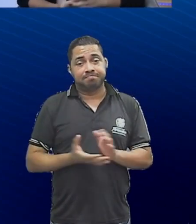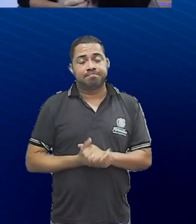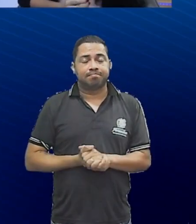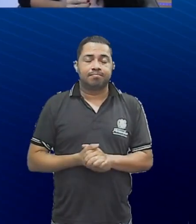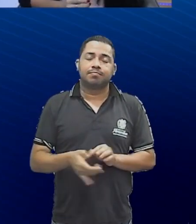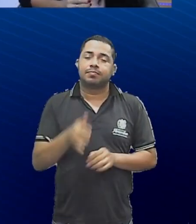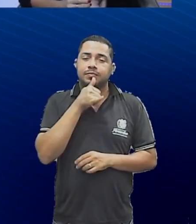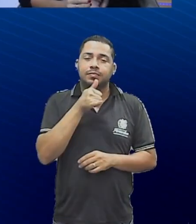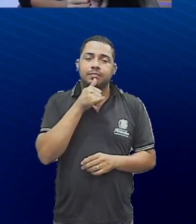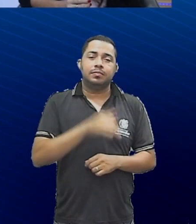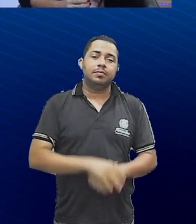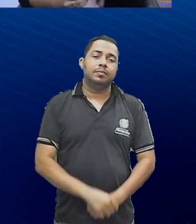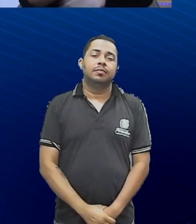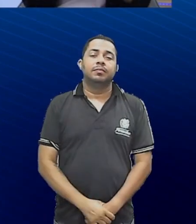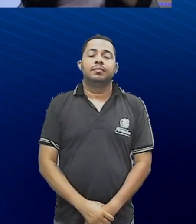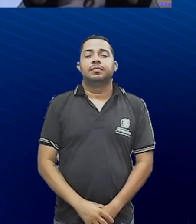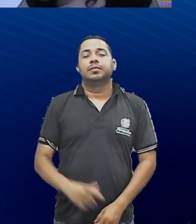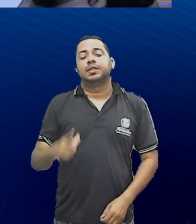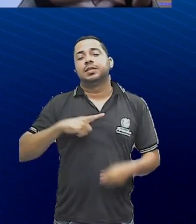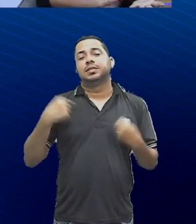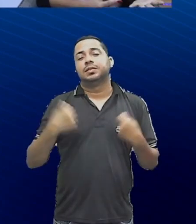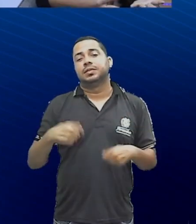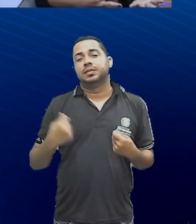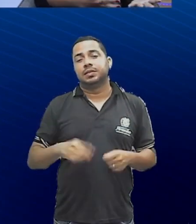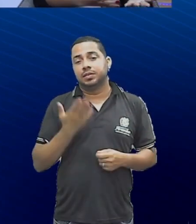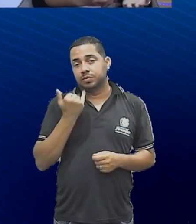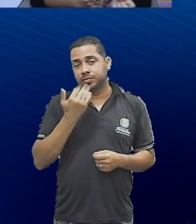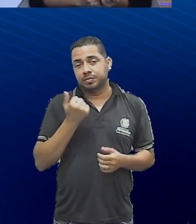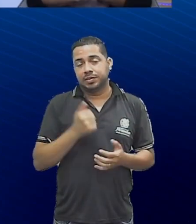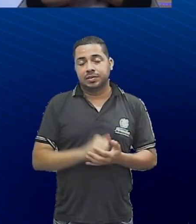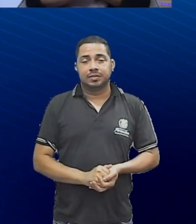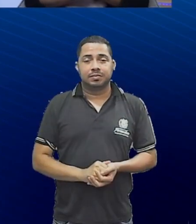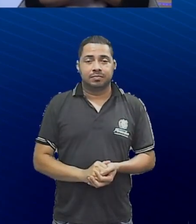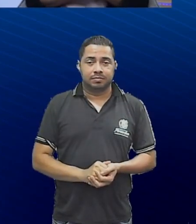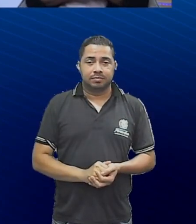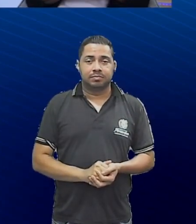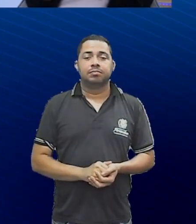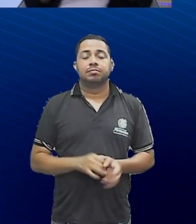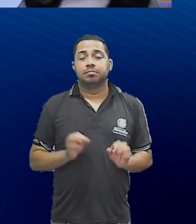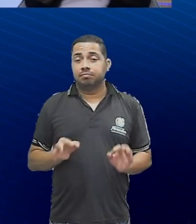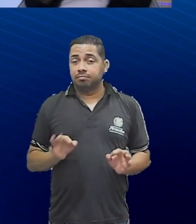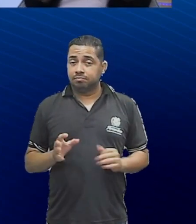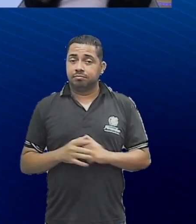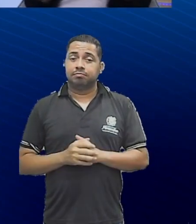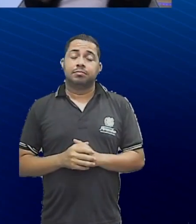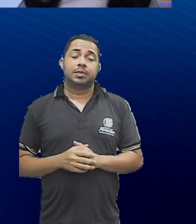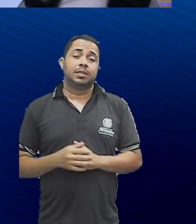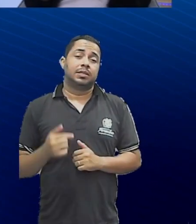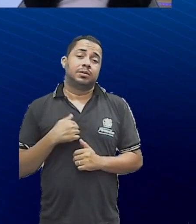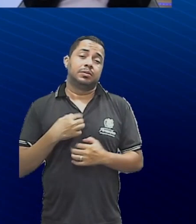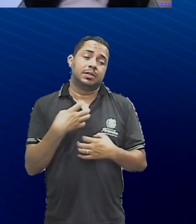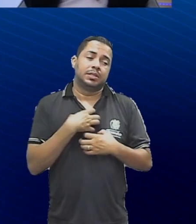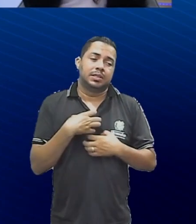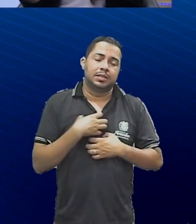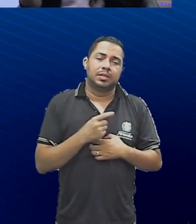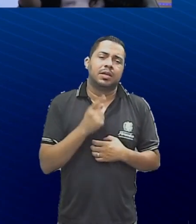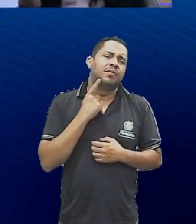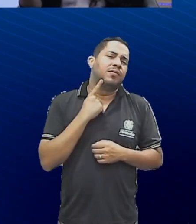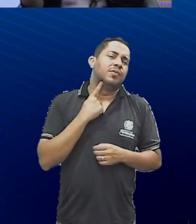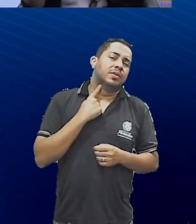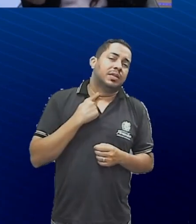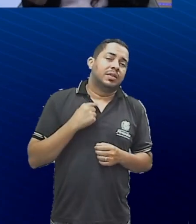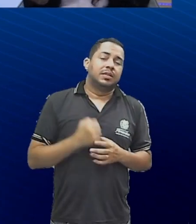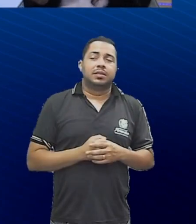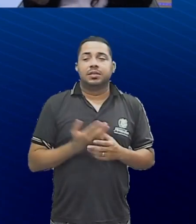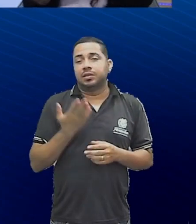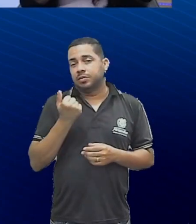exemplo, nós temos a necessidade de comer, certo? Mas quando eu sinto a vontade